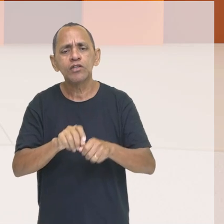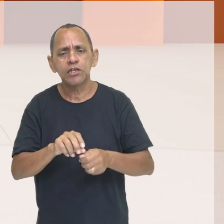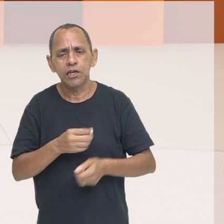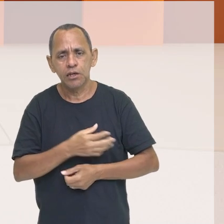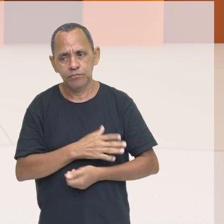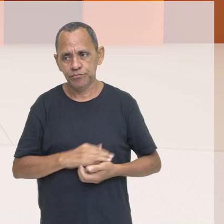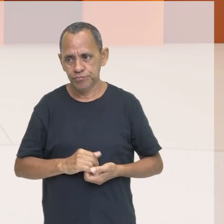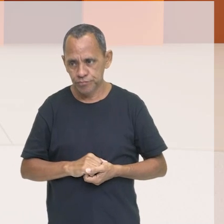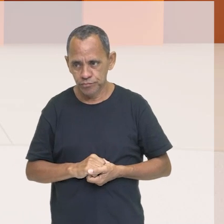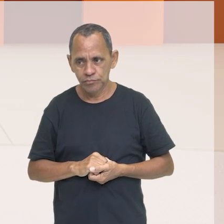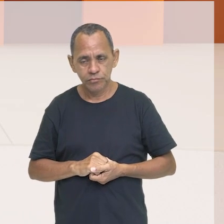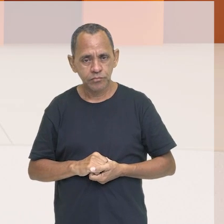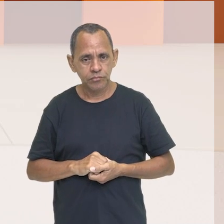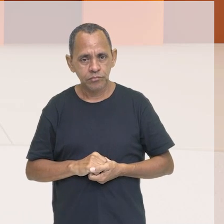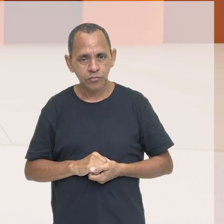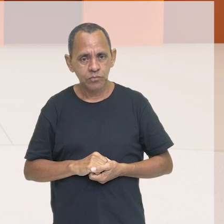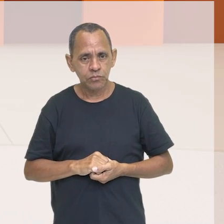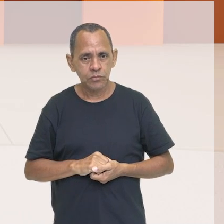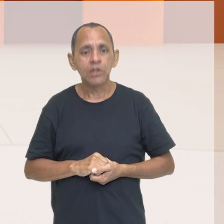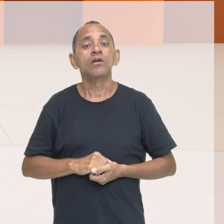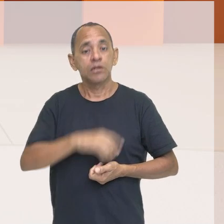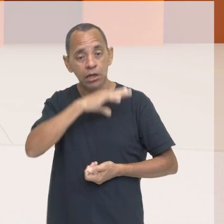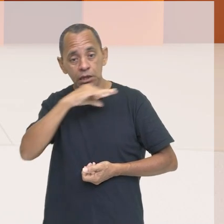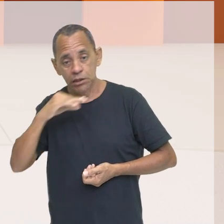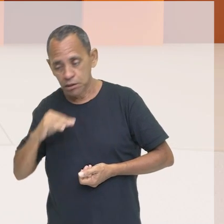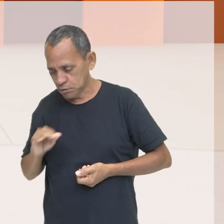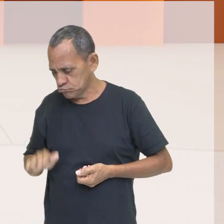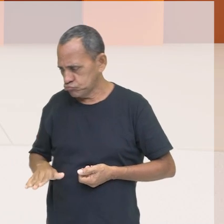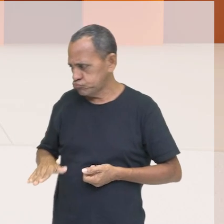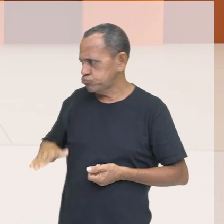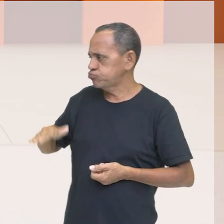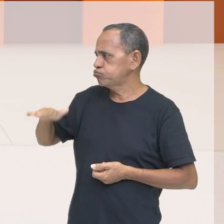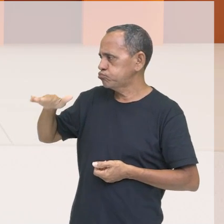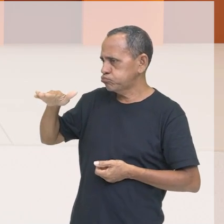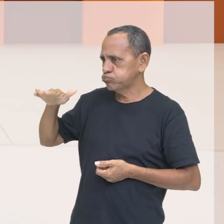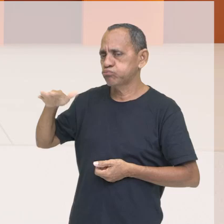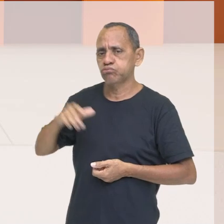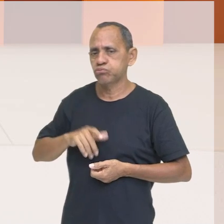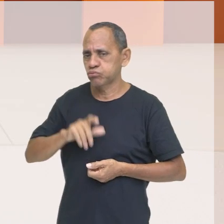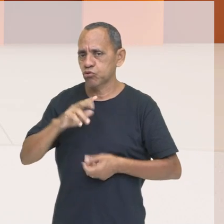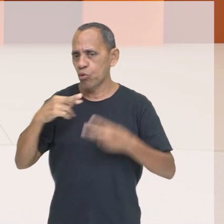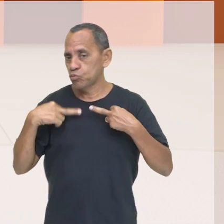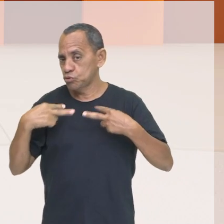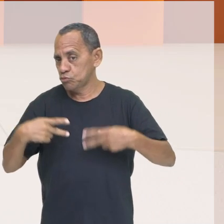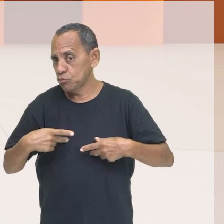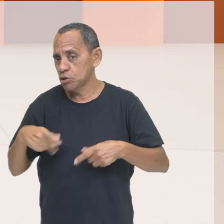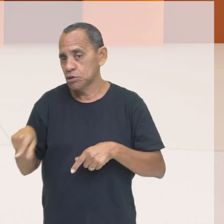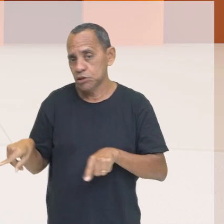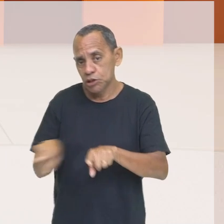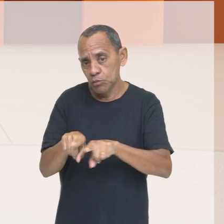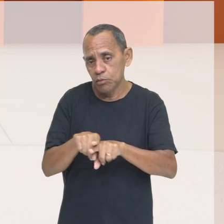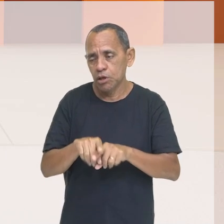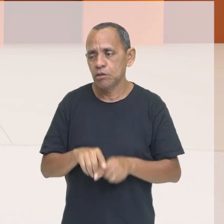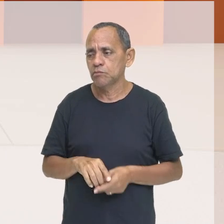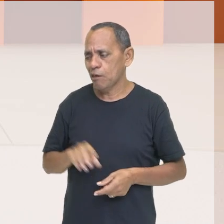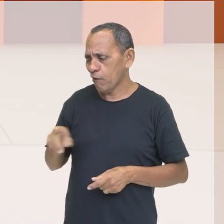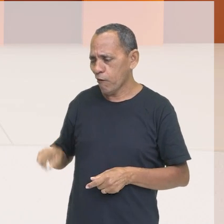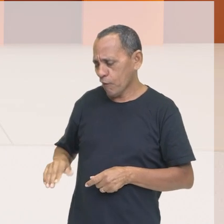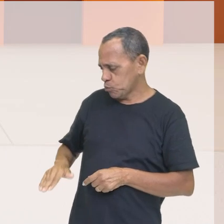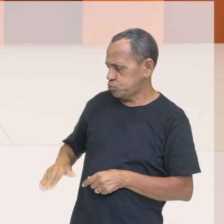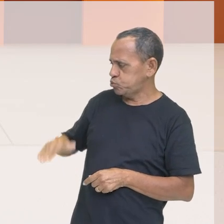como sujeito e reconheça, então, nos seus pais também como sujeito, e ela vai se tornando independente, né, desse